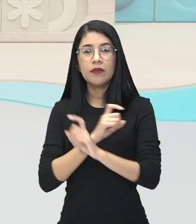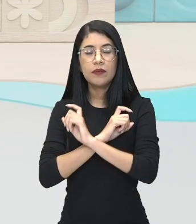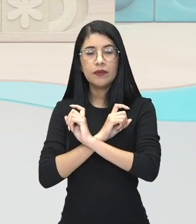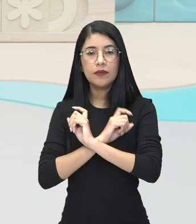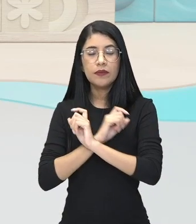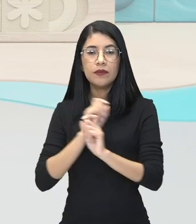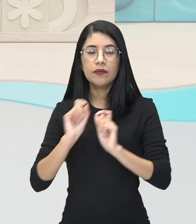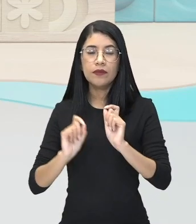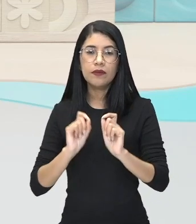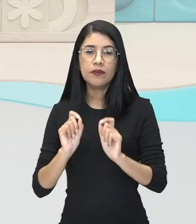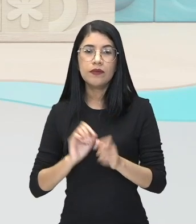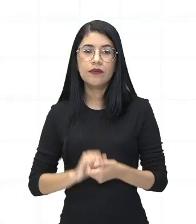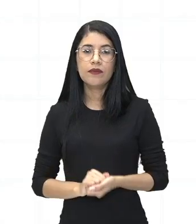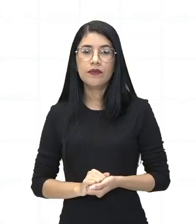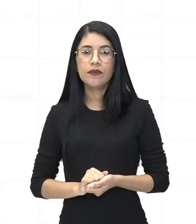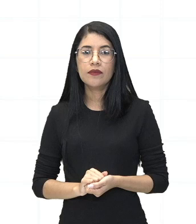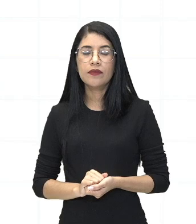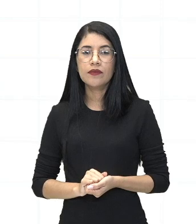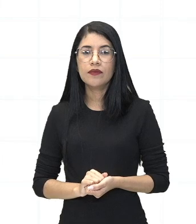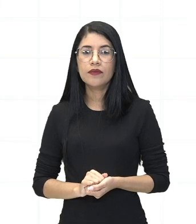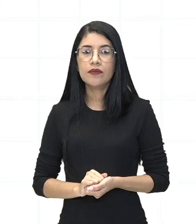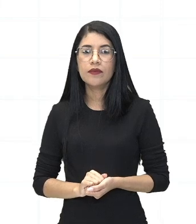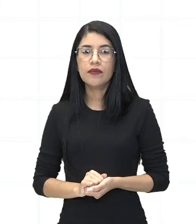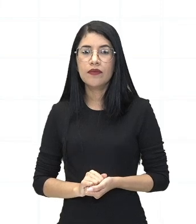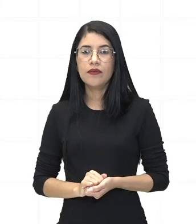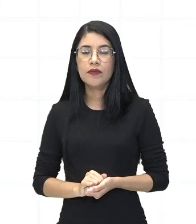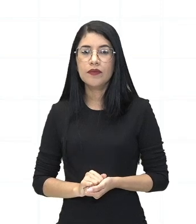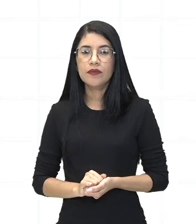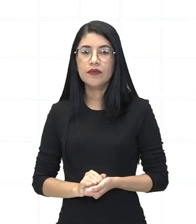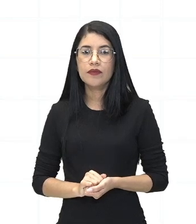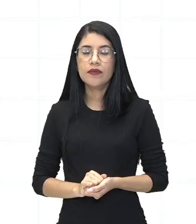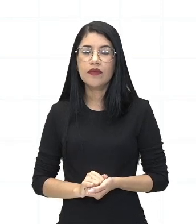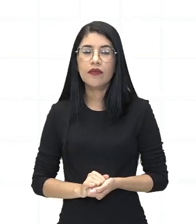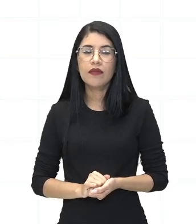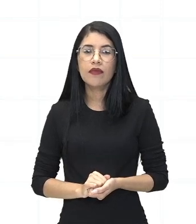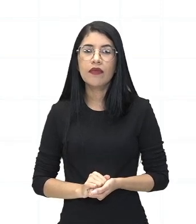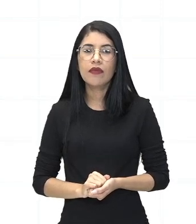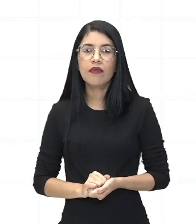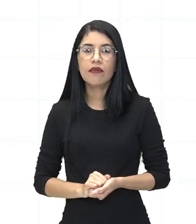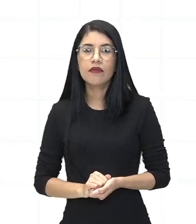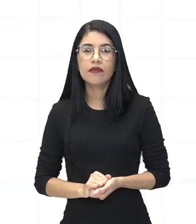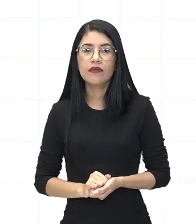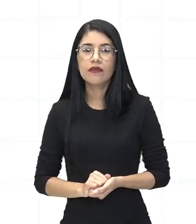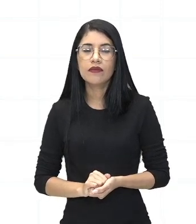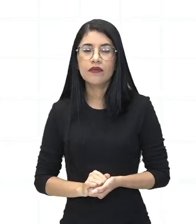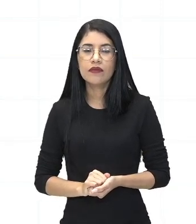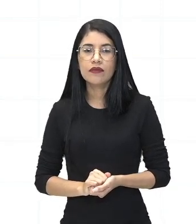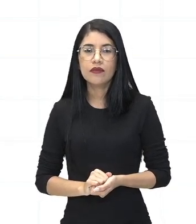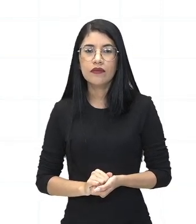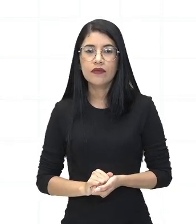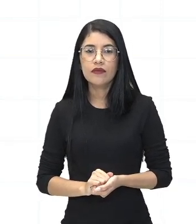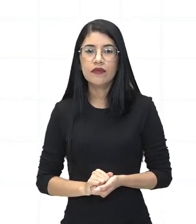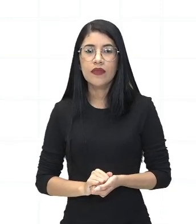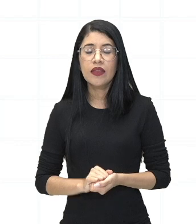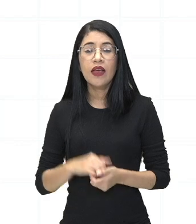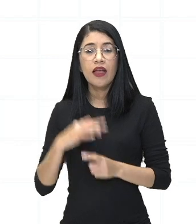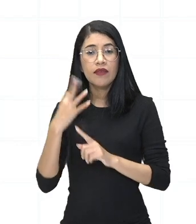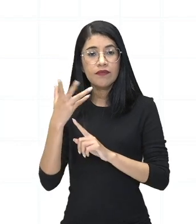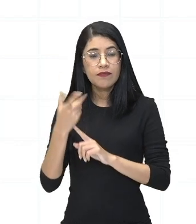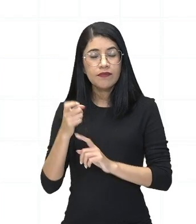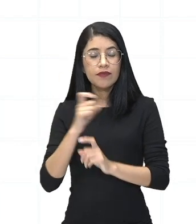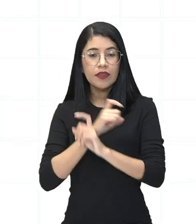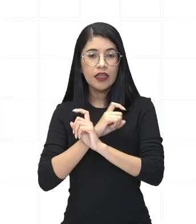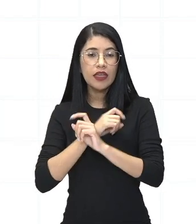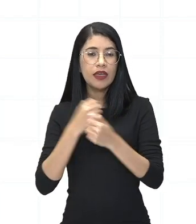lá? Então, dentro dessas características, né, da arte egípcia, nós temos, que é importante saber